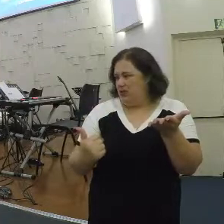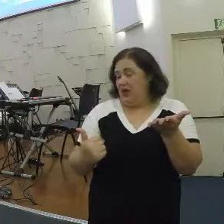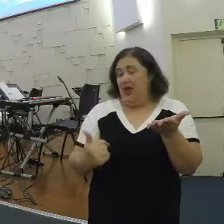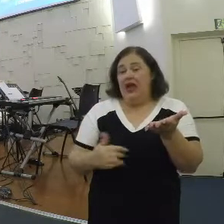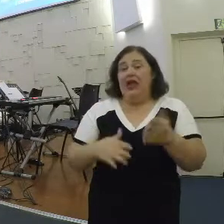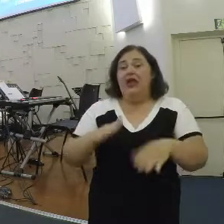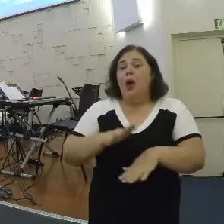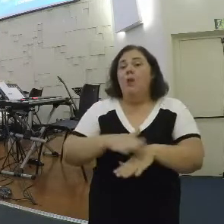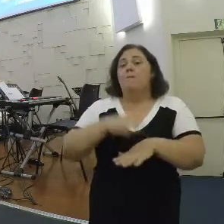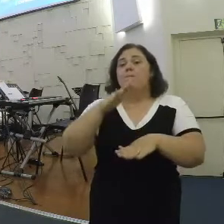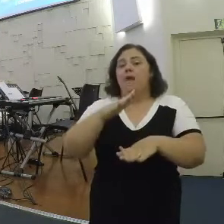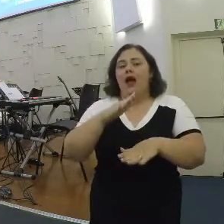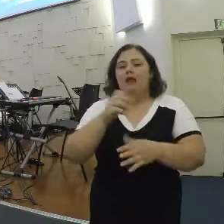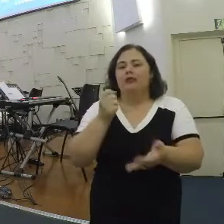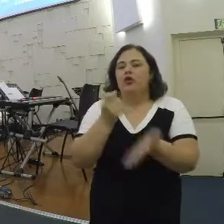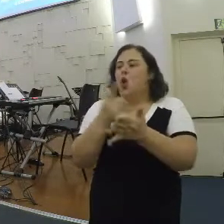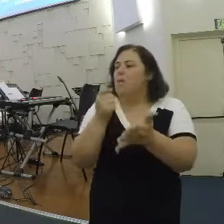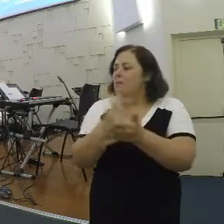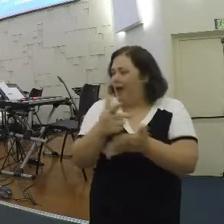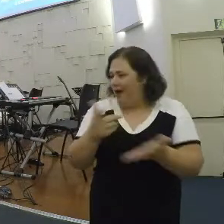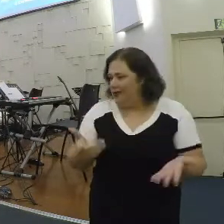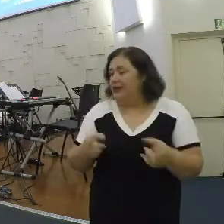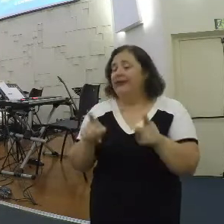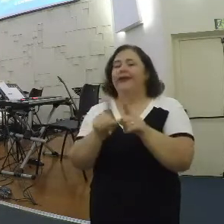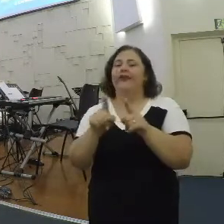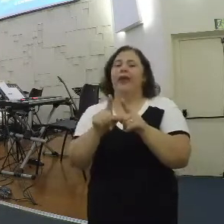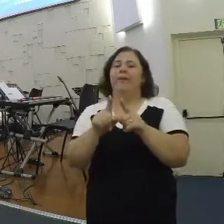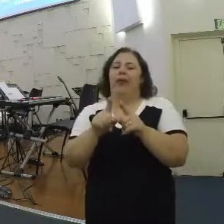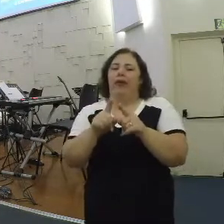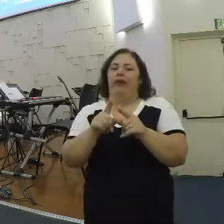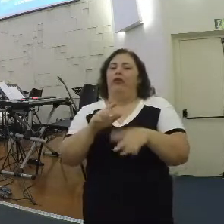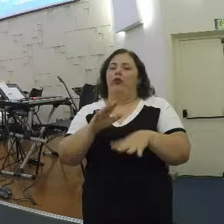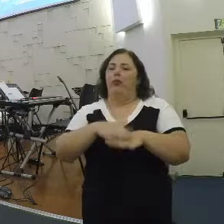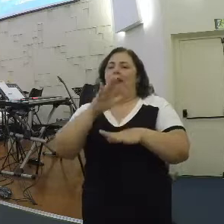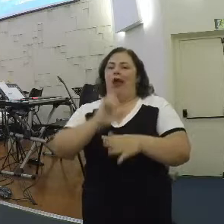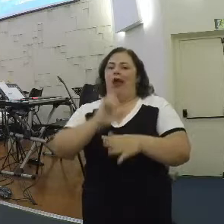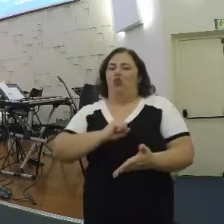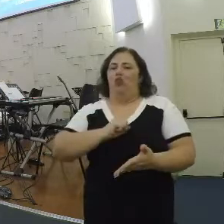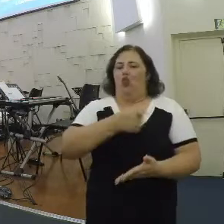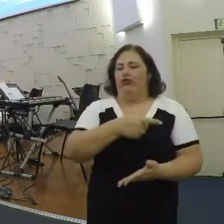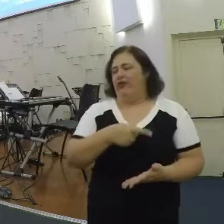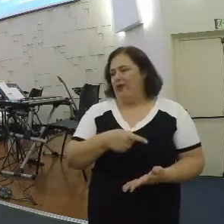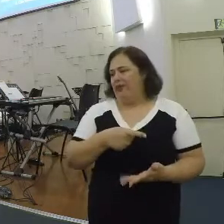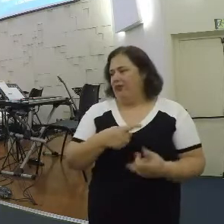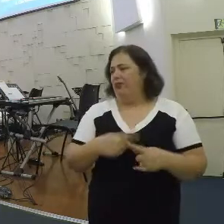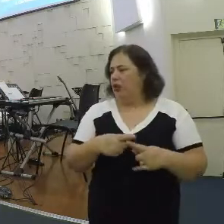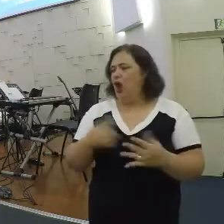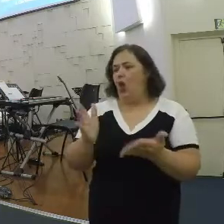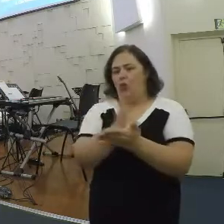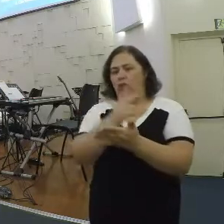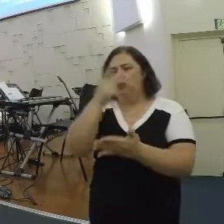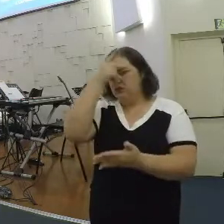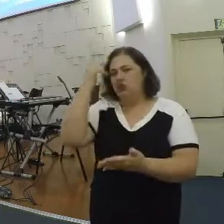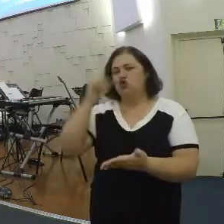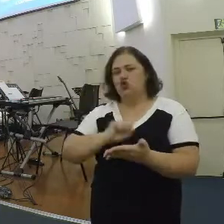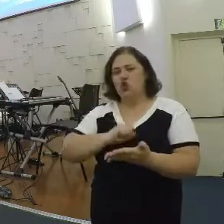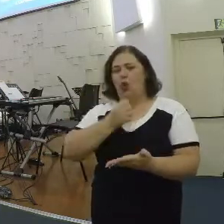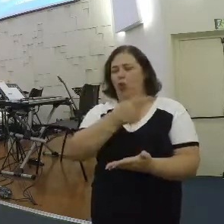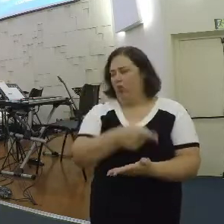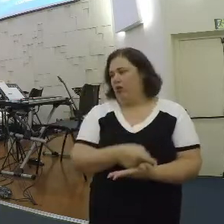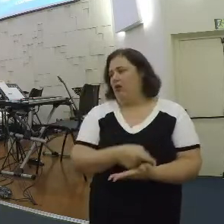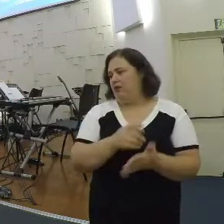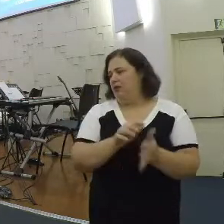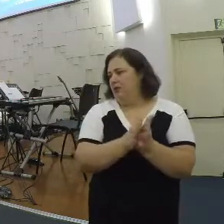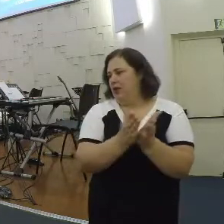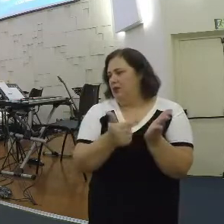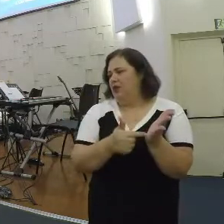quer entender o que Jesus está dizendo, leia tudo o que Jesus tem a dizer. Você compreenderá Jesus por aquilo que ele mesmo